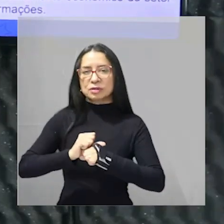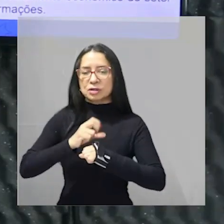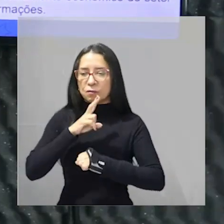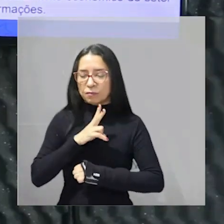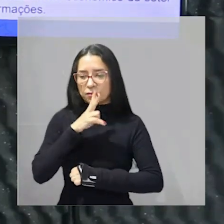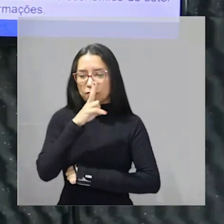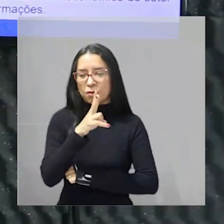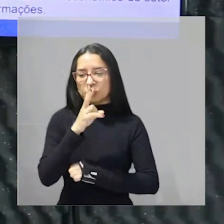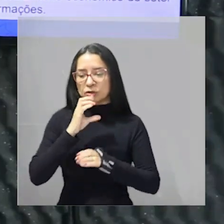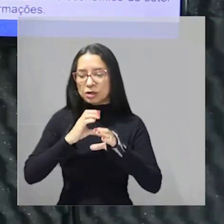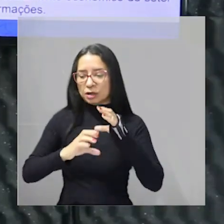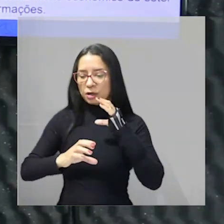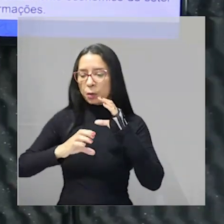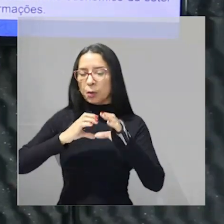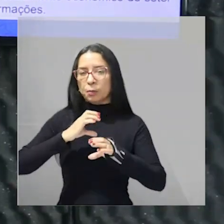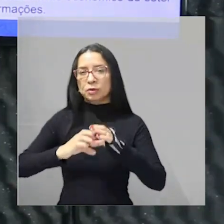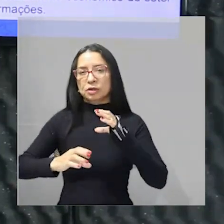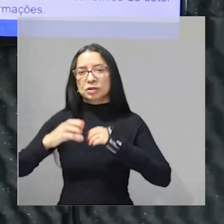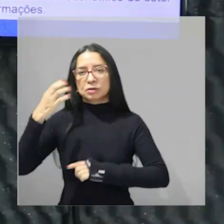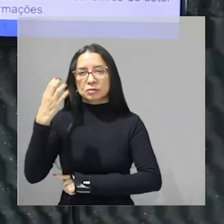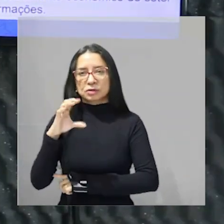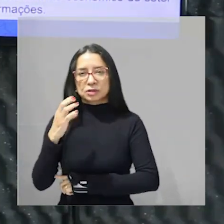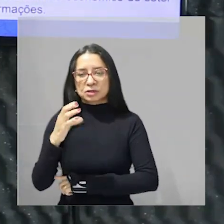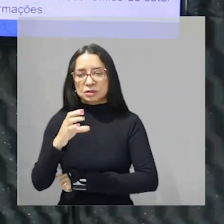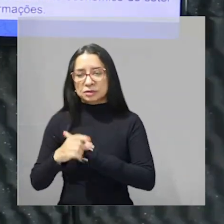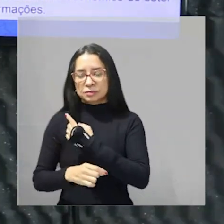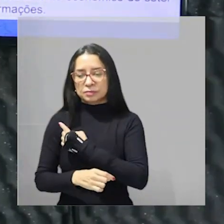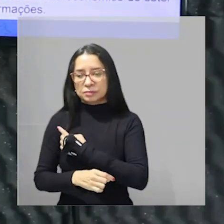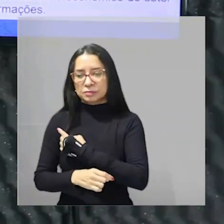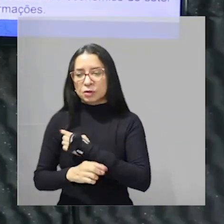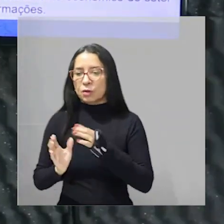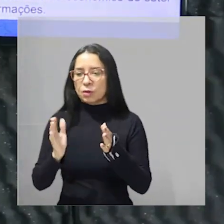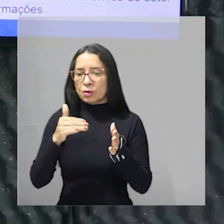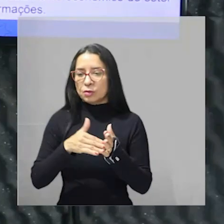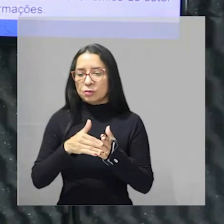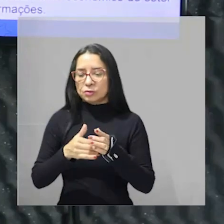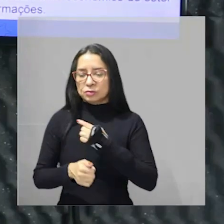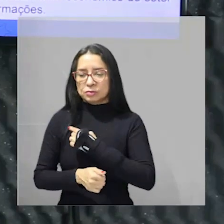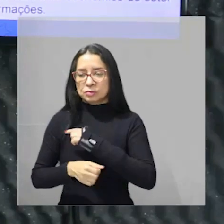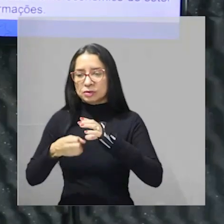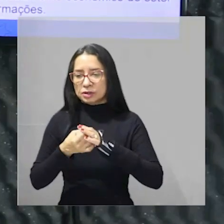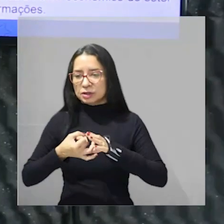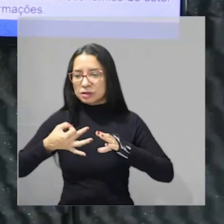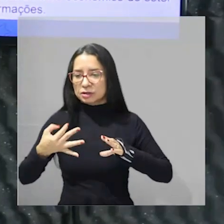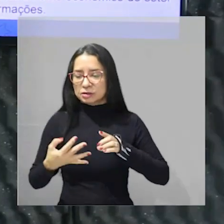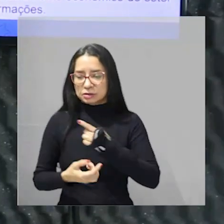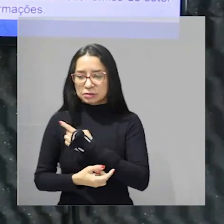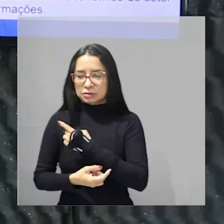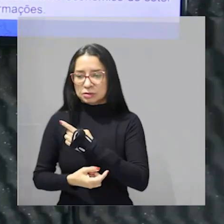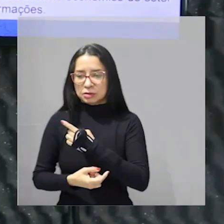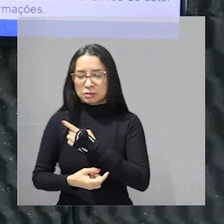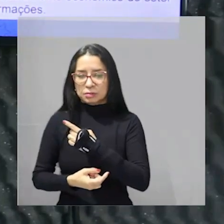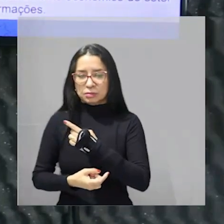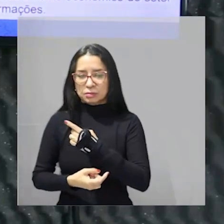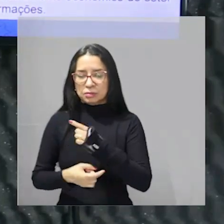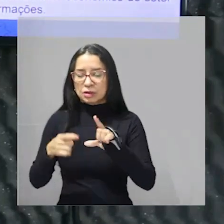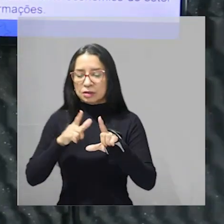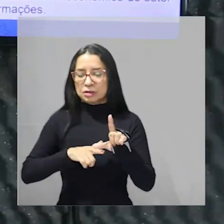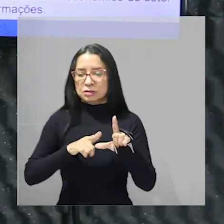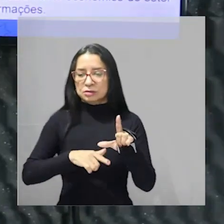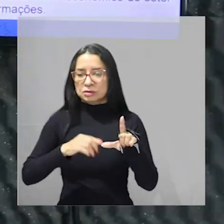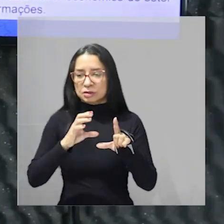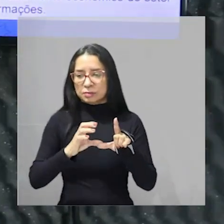Da comunicação, a ciência a todo porte. Então, e por último, é uma característica a expansão de empresas transnacionais?